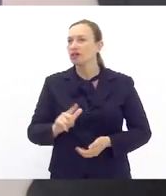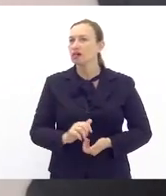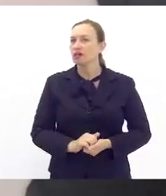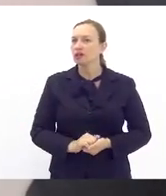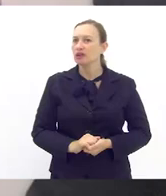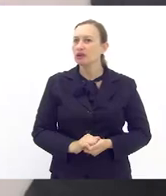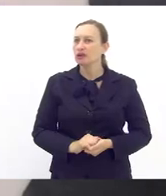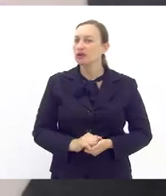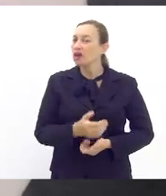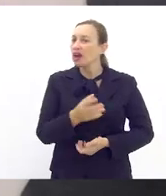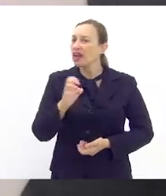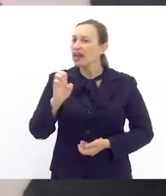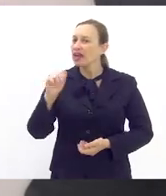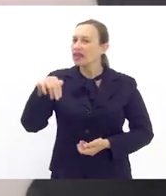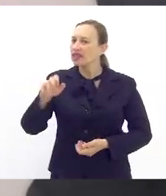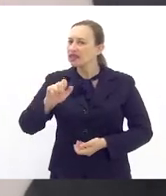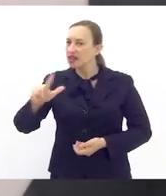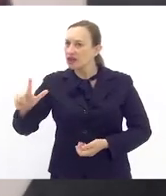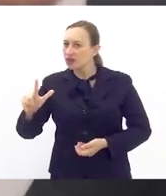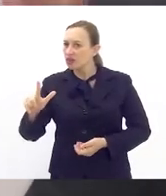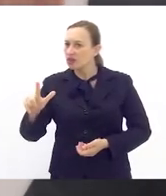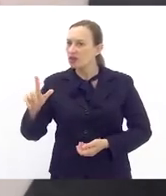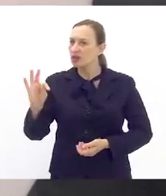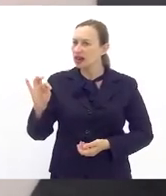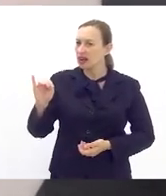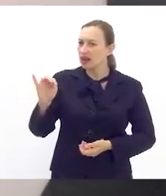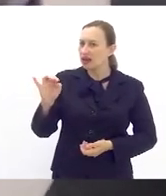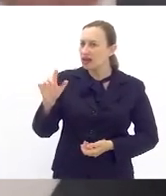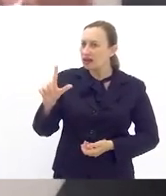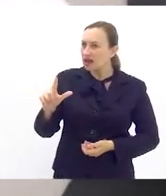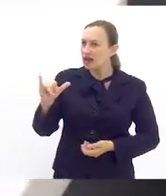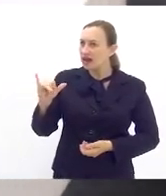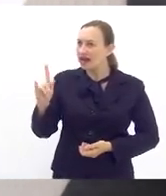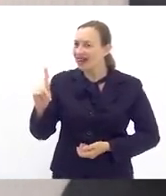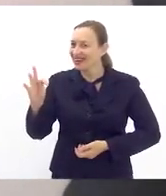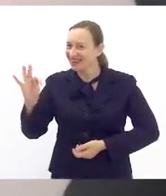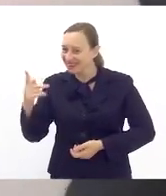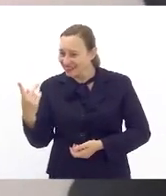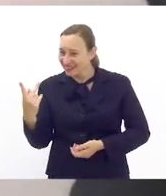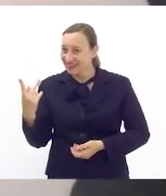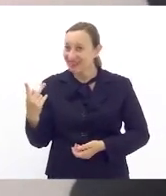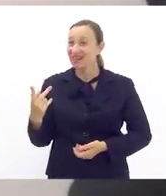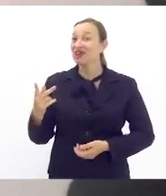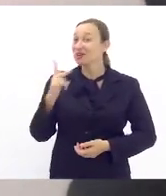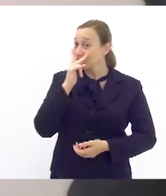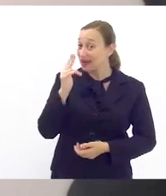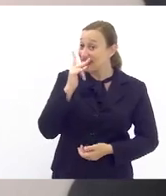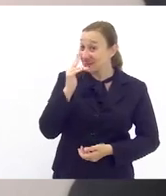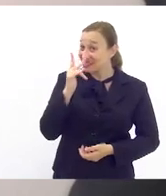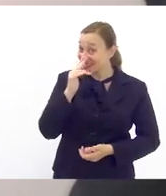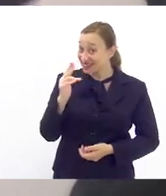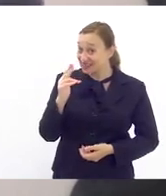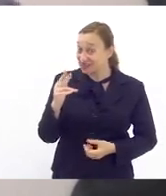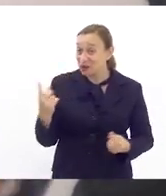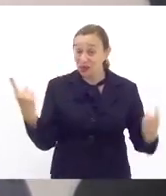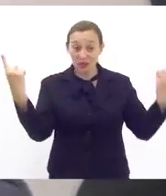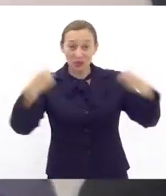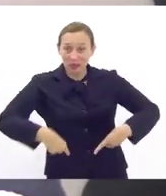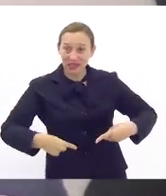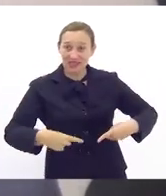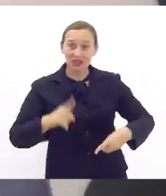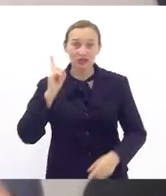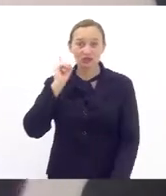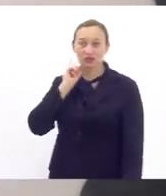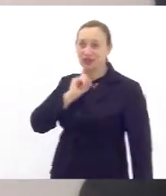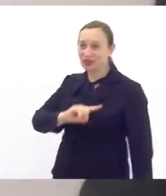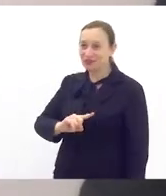vocês Flamengo um é campeão outra vez outra vez reclamações tá aqui campeões no Brasil